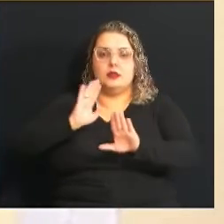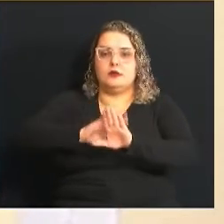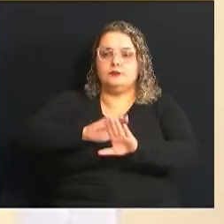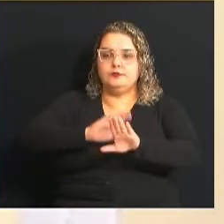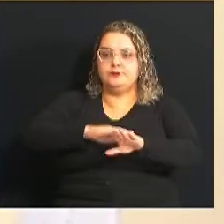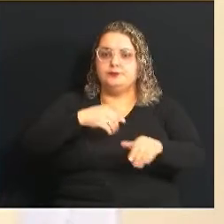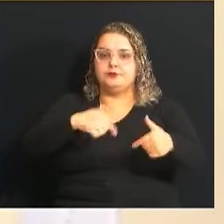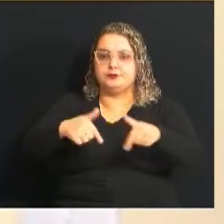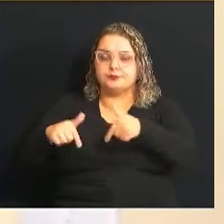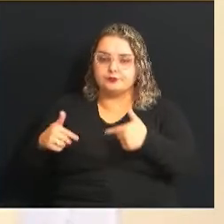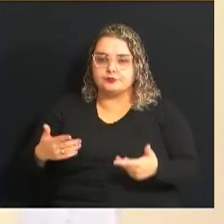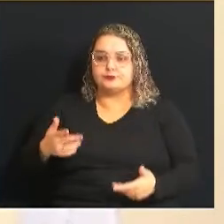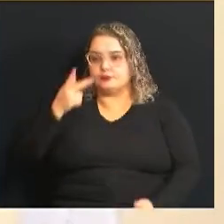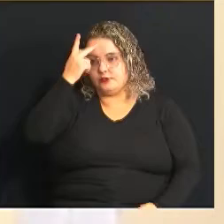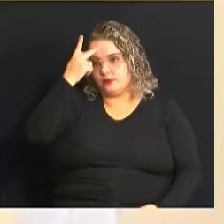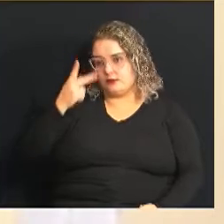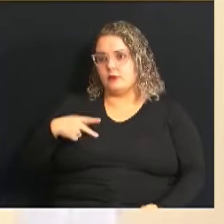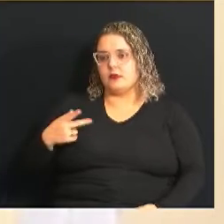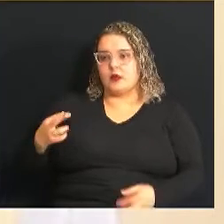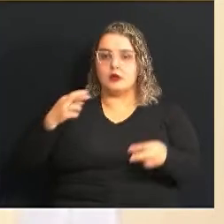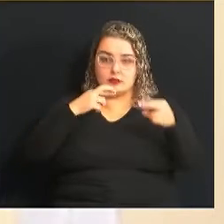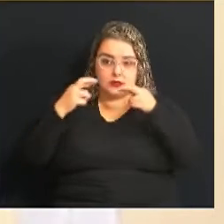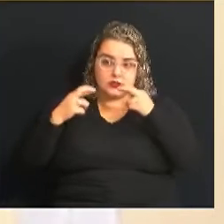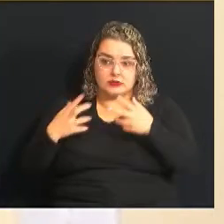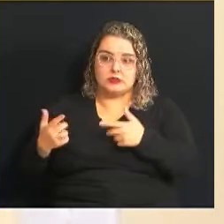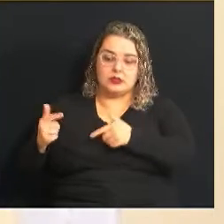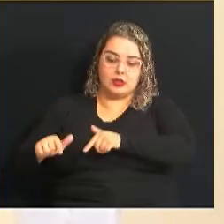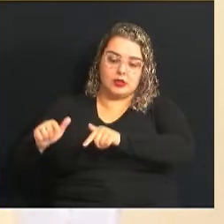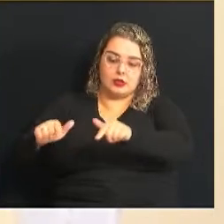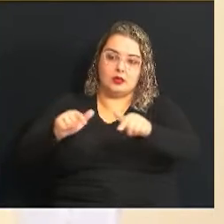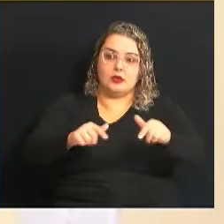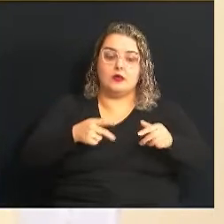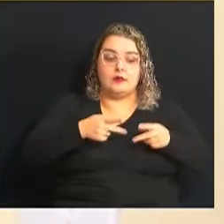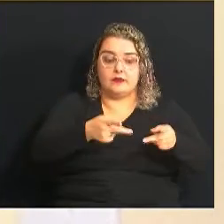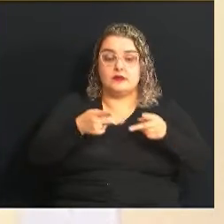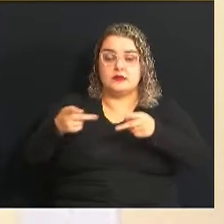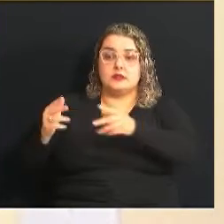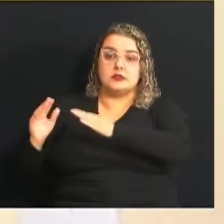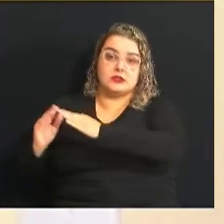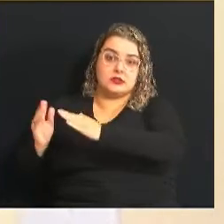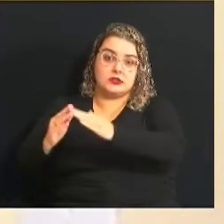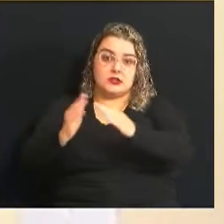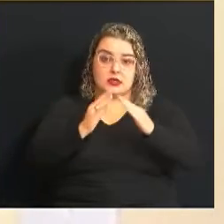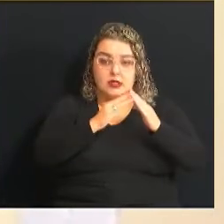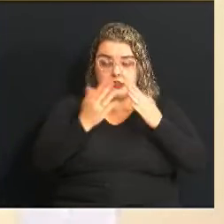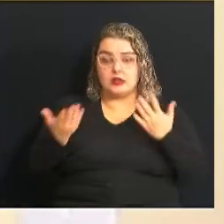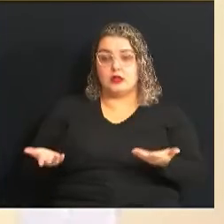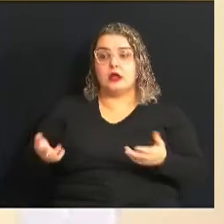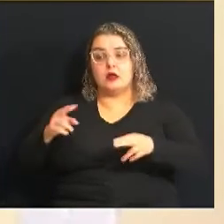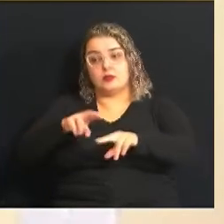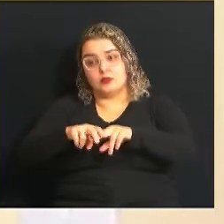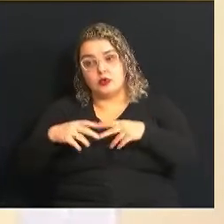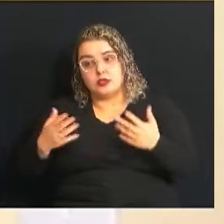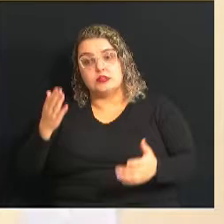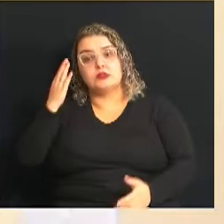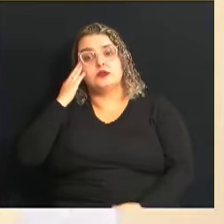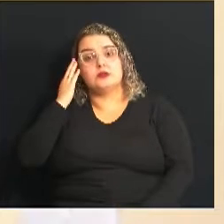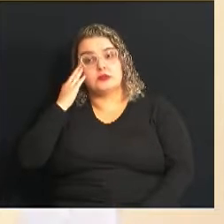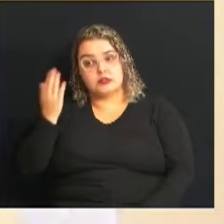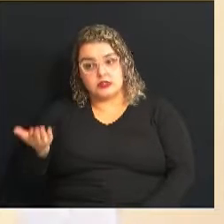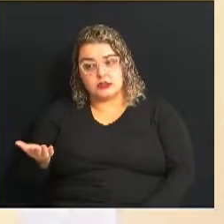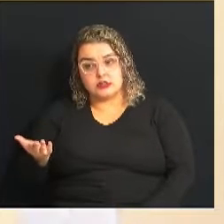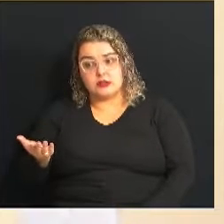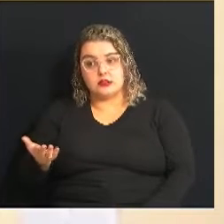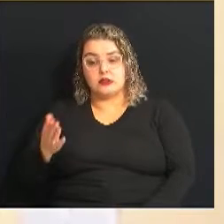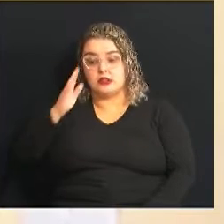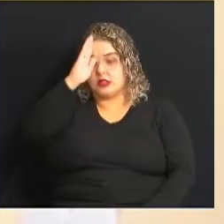o trabalho deles, fiscalizando o território, visitando todas as casas. Então, por conta disso, a gente entende que a